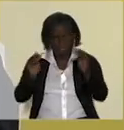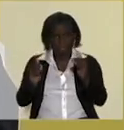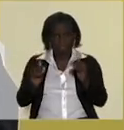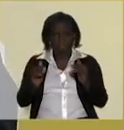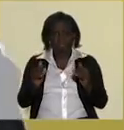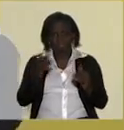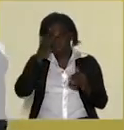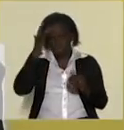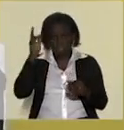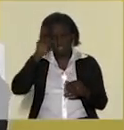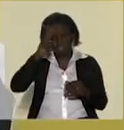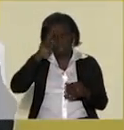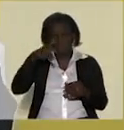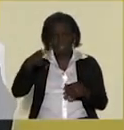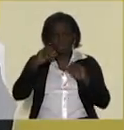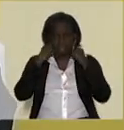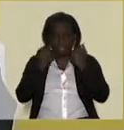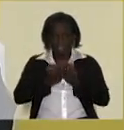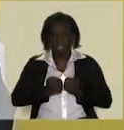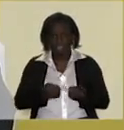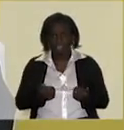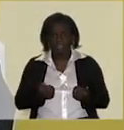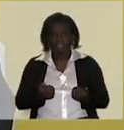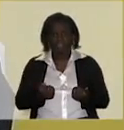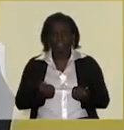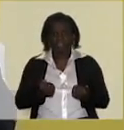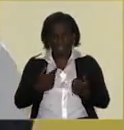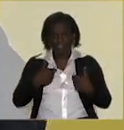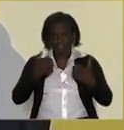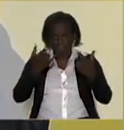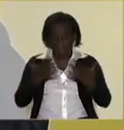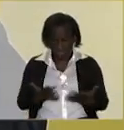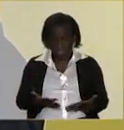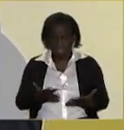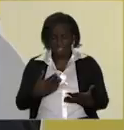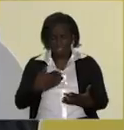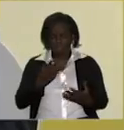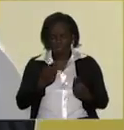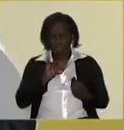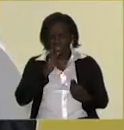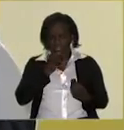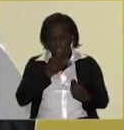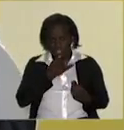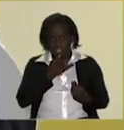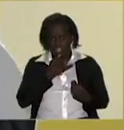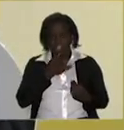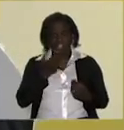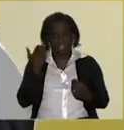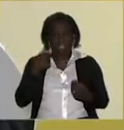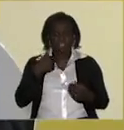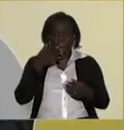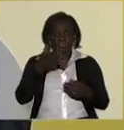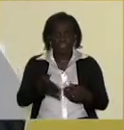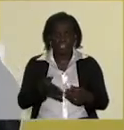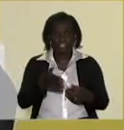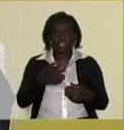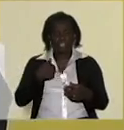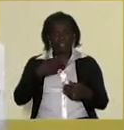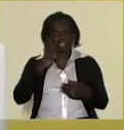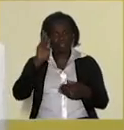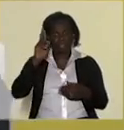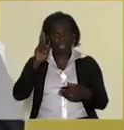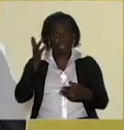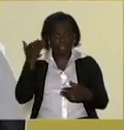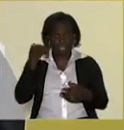desrespeito a quem fez a história daquele estádio. Eu te digo com profunda tristeza, outro dia eu estive lá, eu